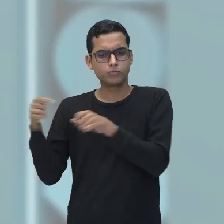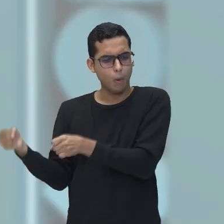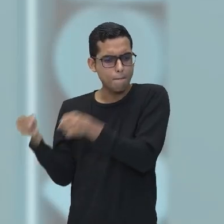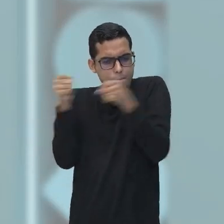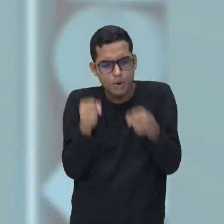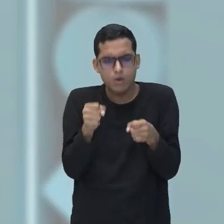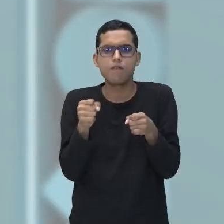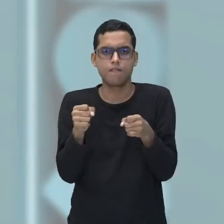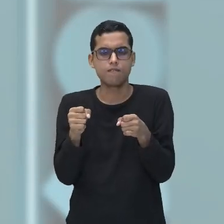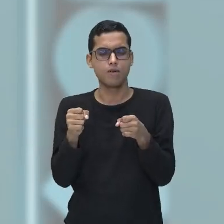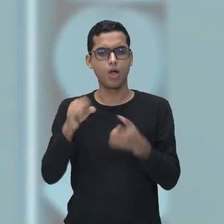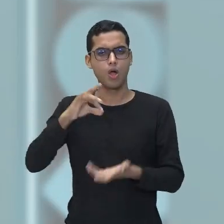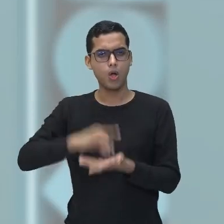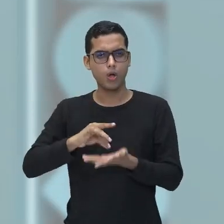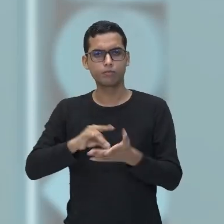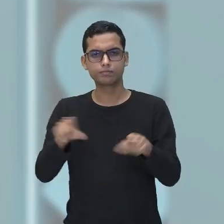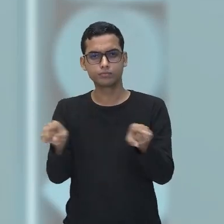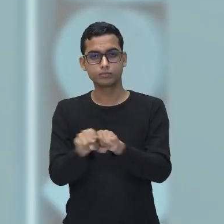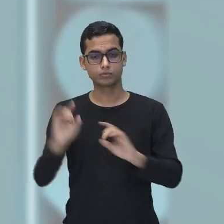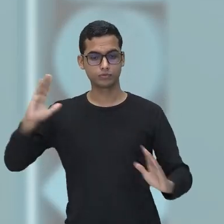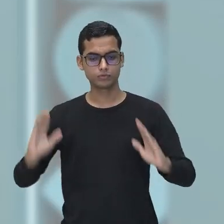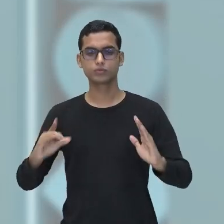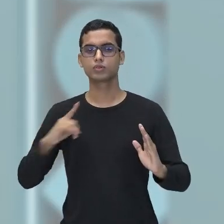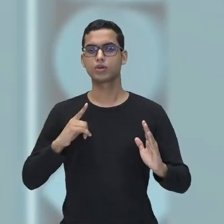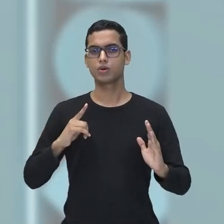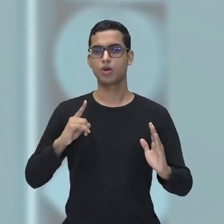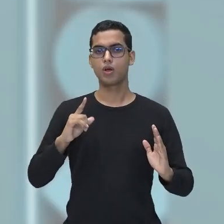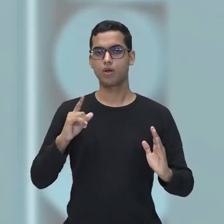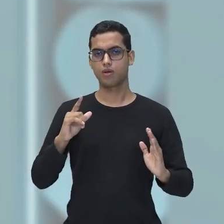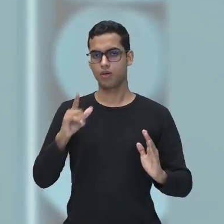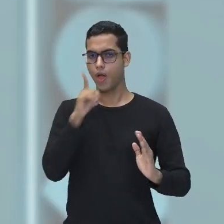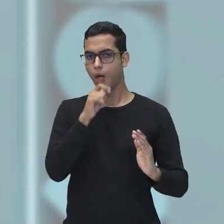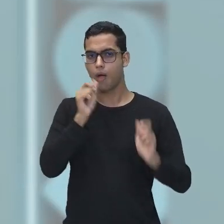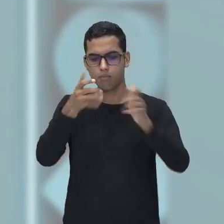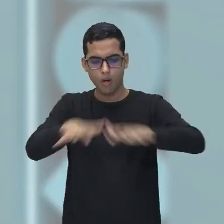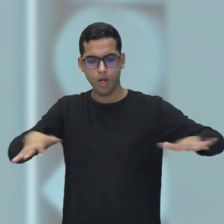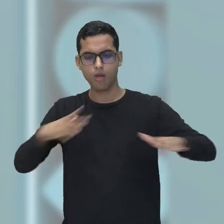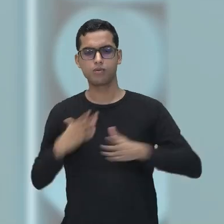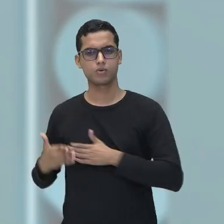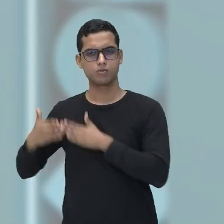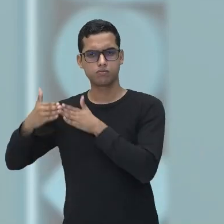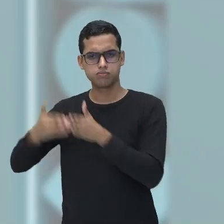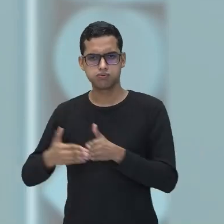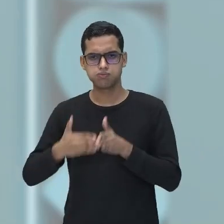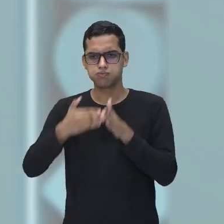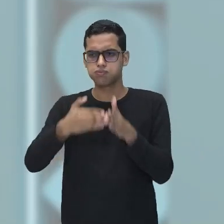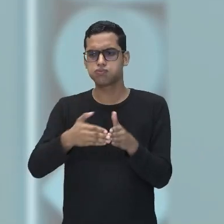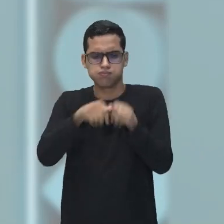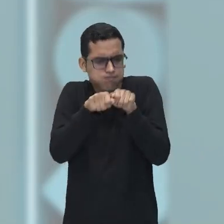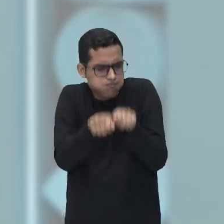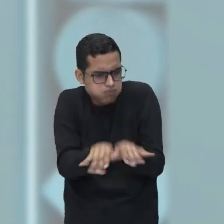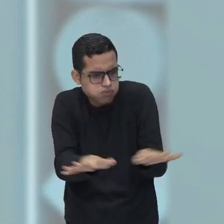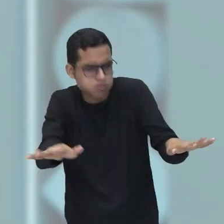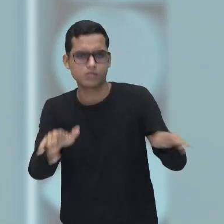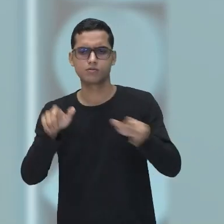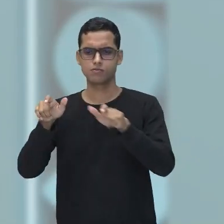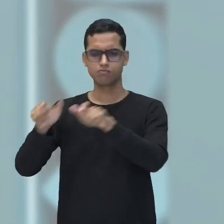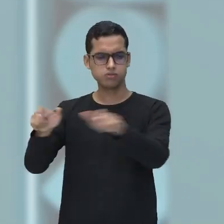potência, que foi justamente o período das navegações. É fato que naquele período Portugal foi uma grande